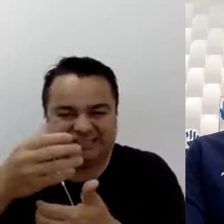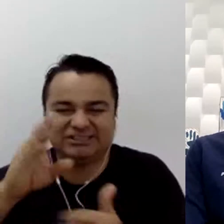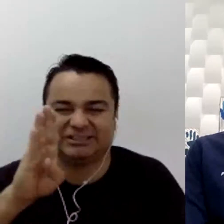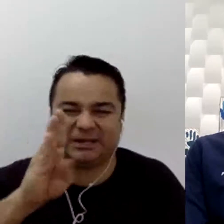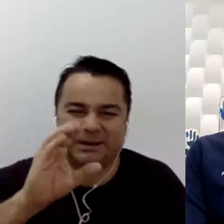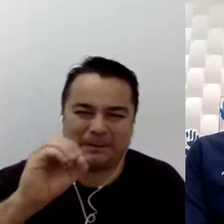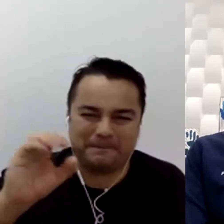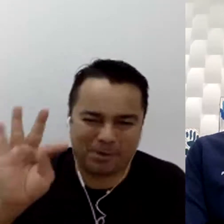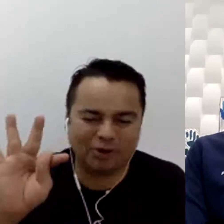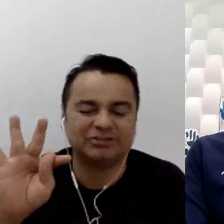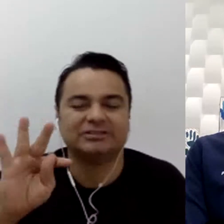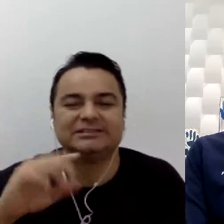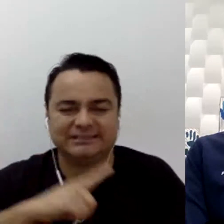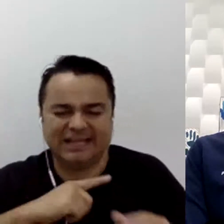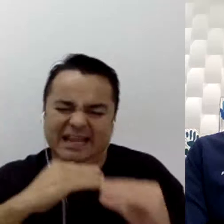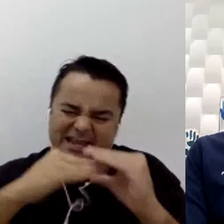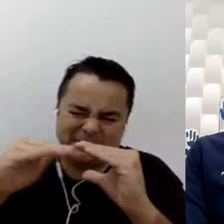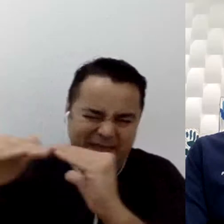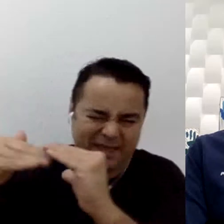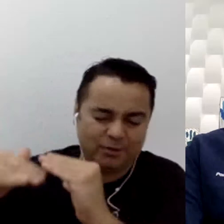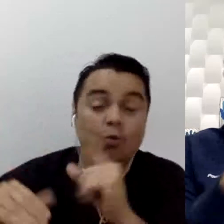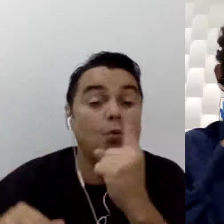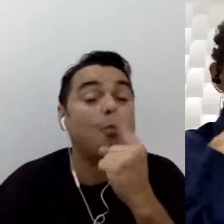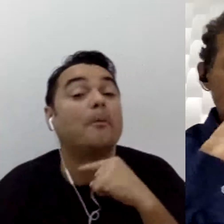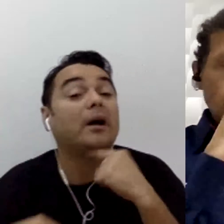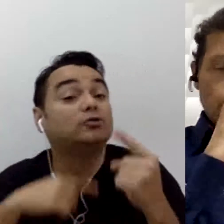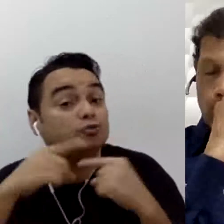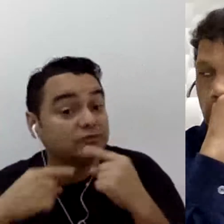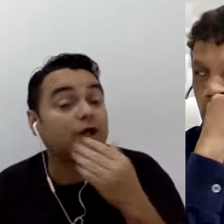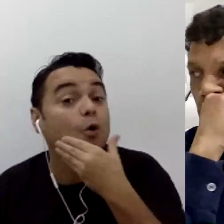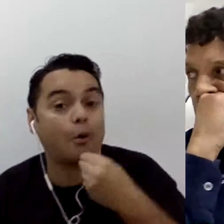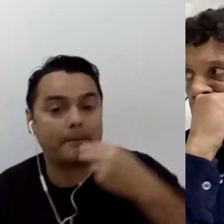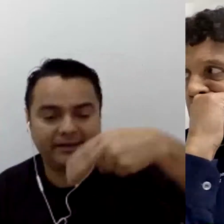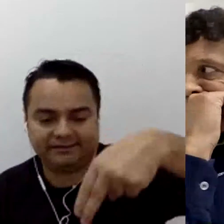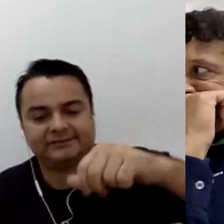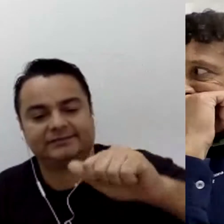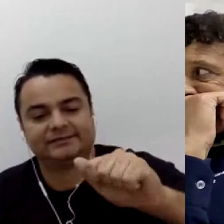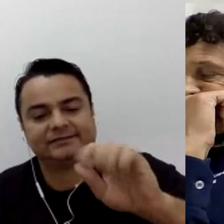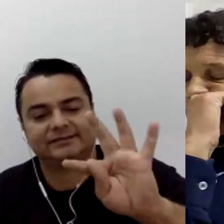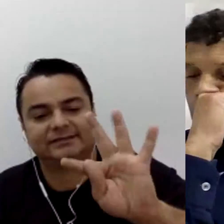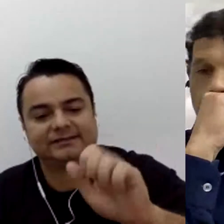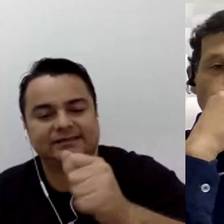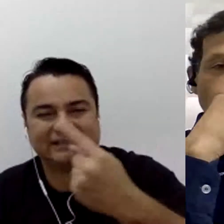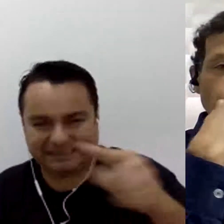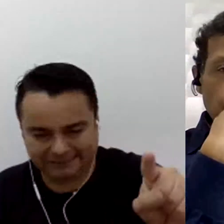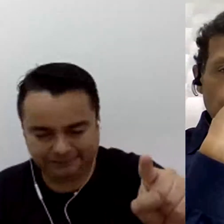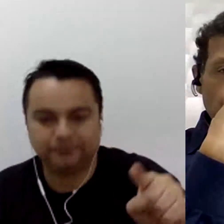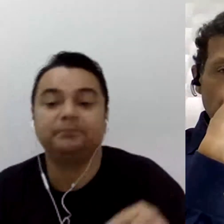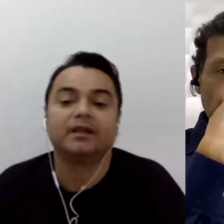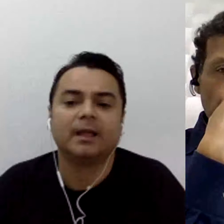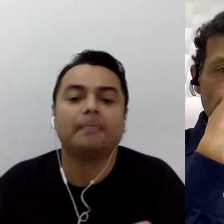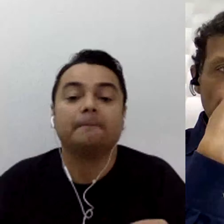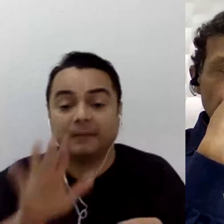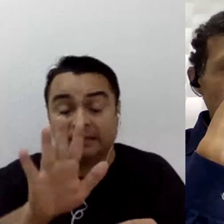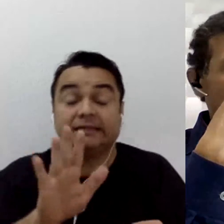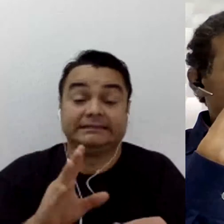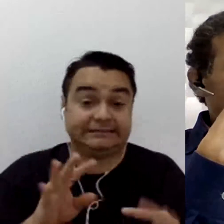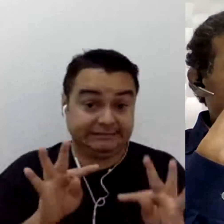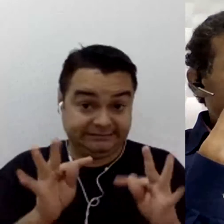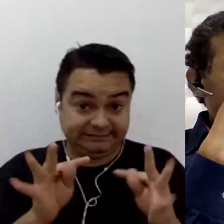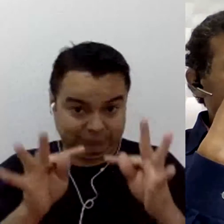comunicados, né, nos e-mails, e uma dúvida foi do Natan. Conforme o avanço das tecnologias,